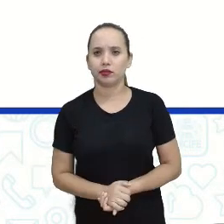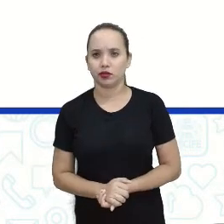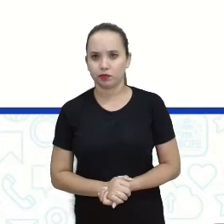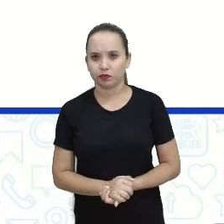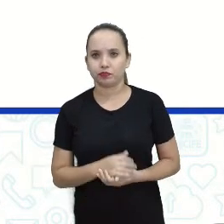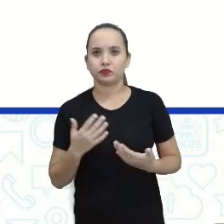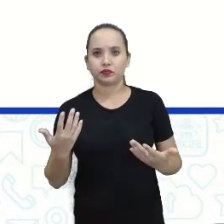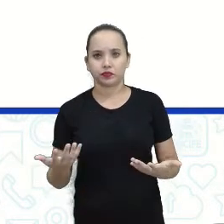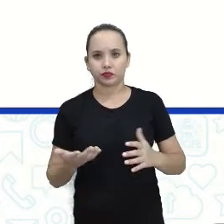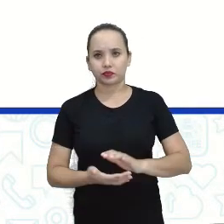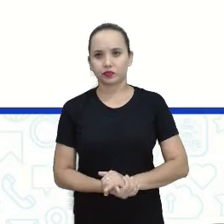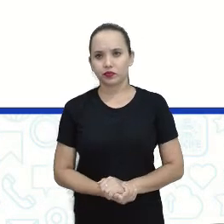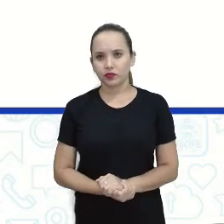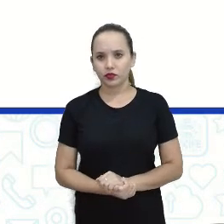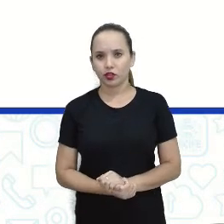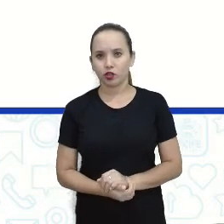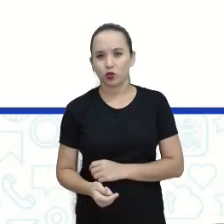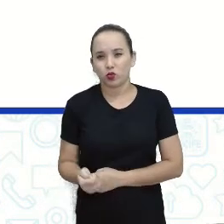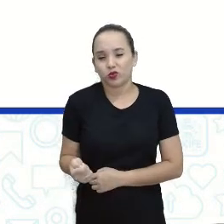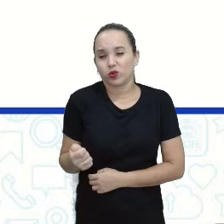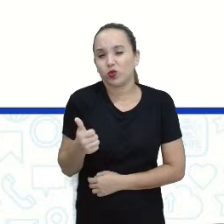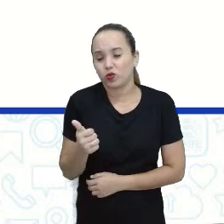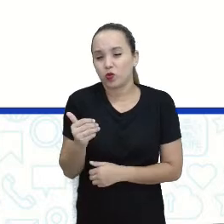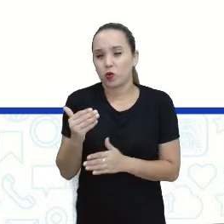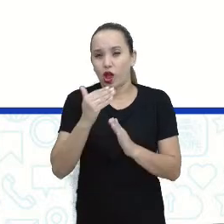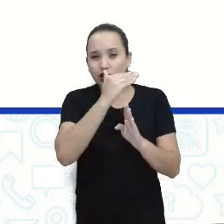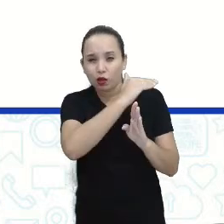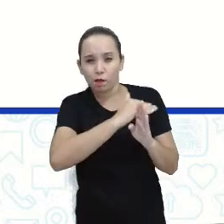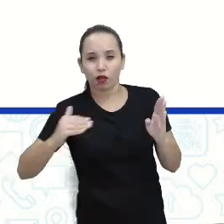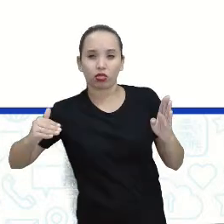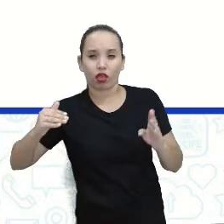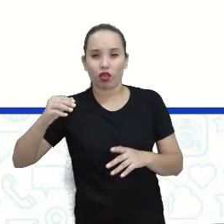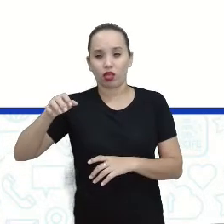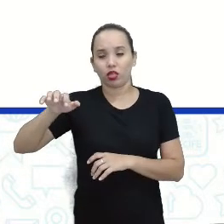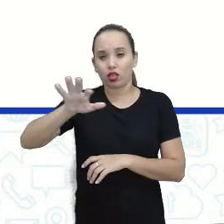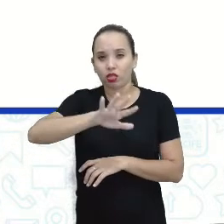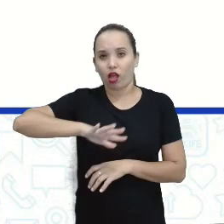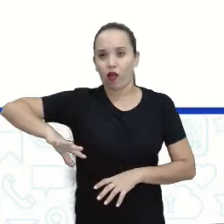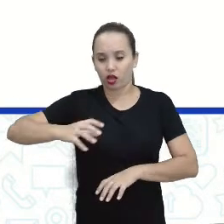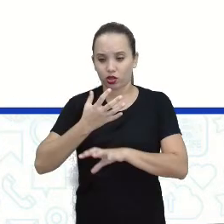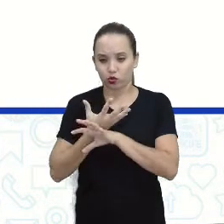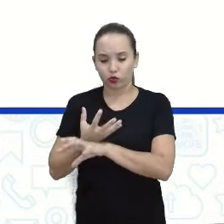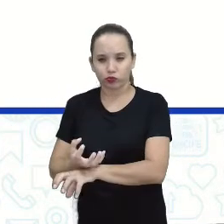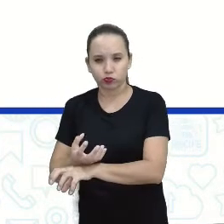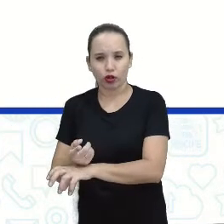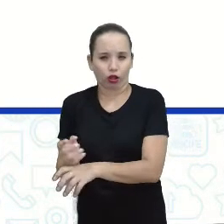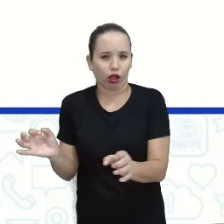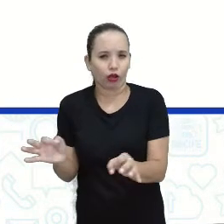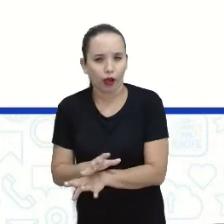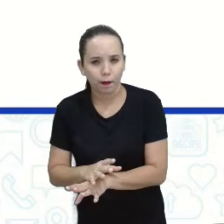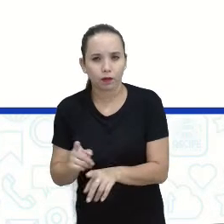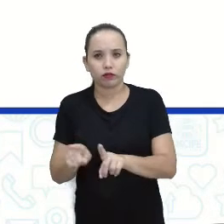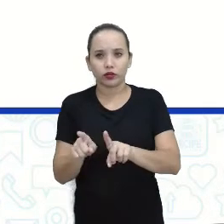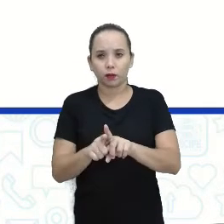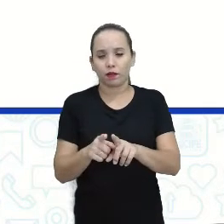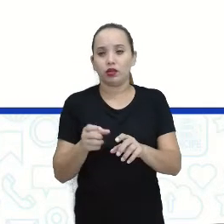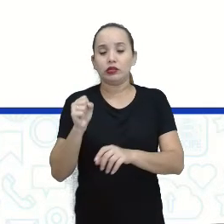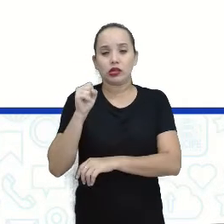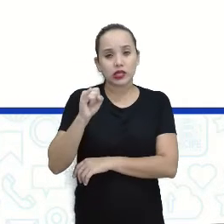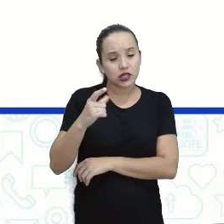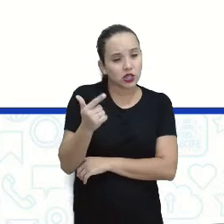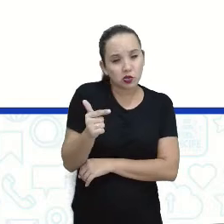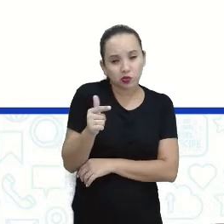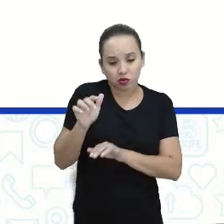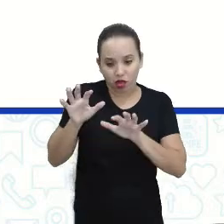do Brasil, né? Quase metade do cerrado totalmente devastado, né? A ausência dessa vegetação faz com